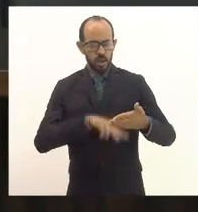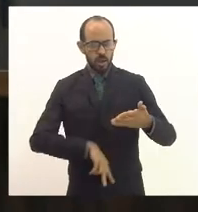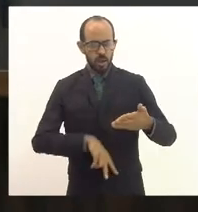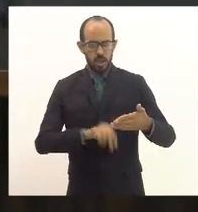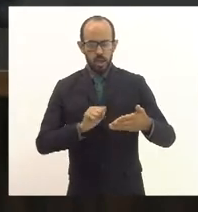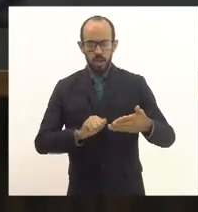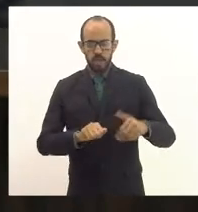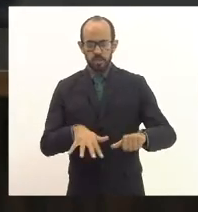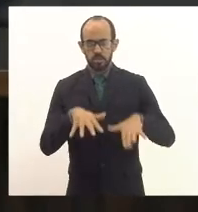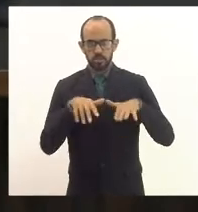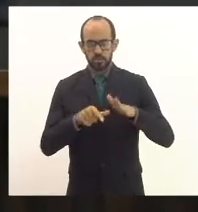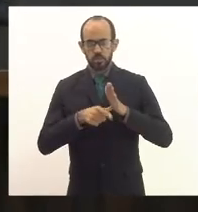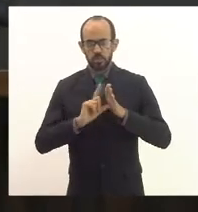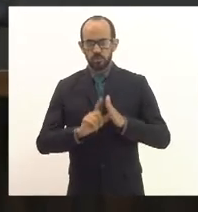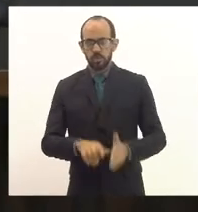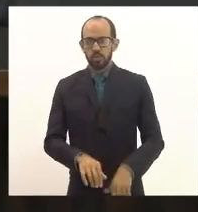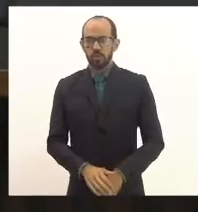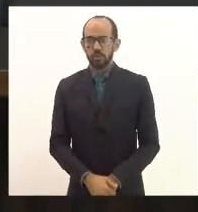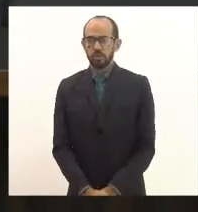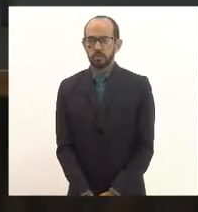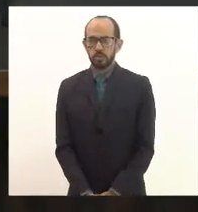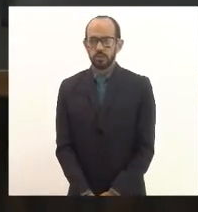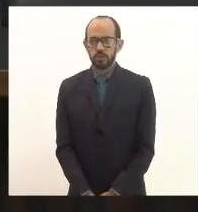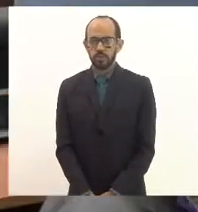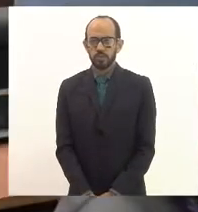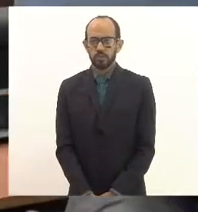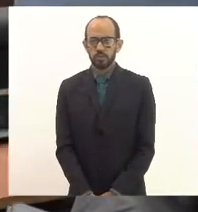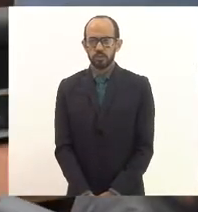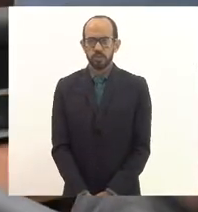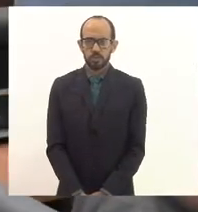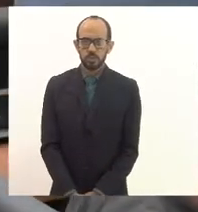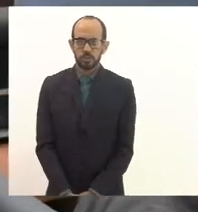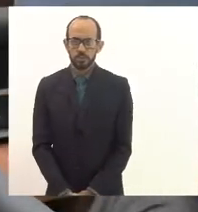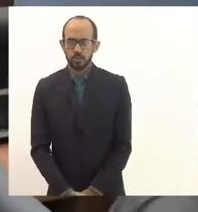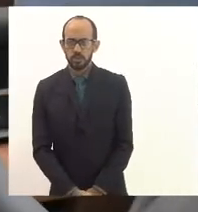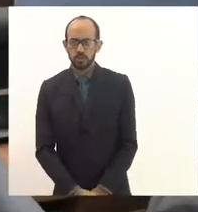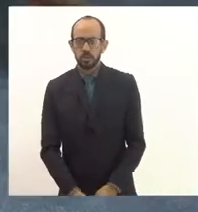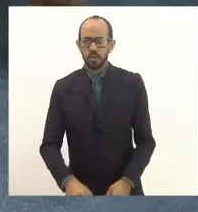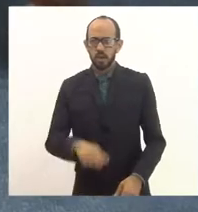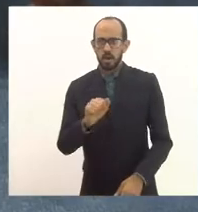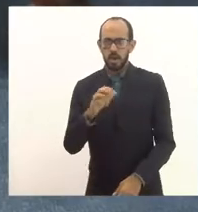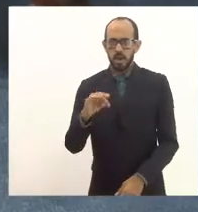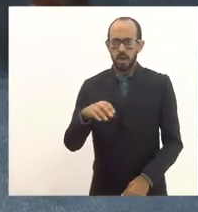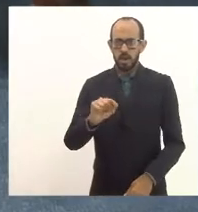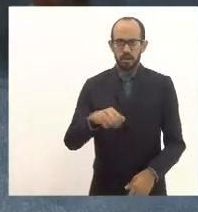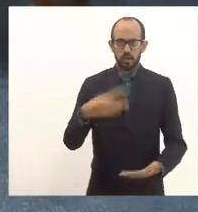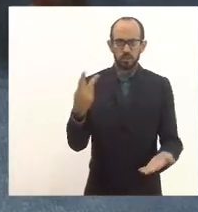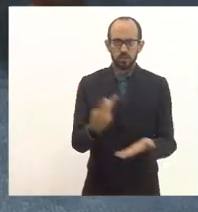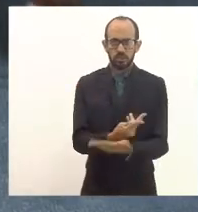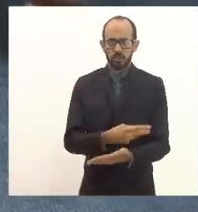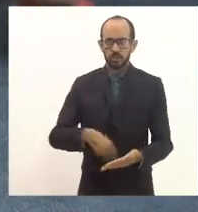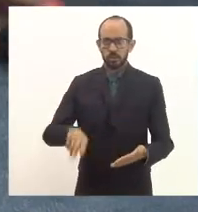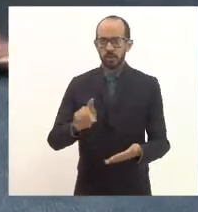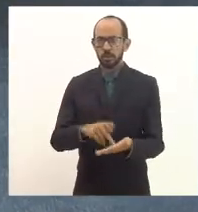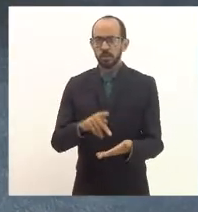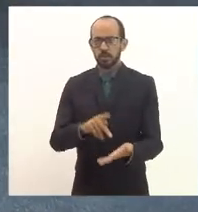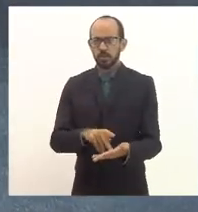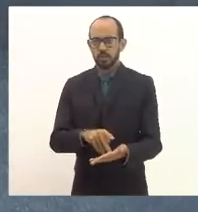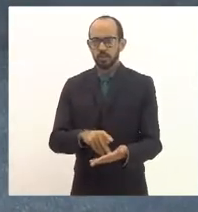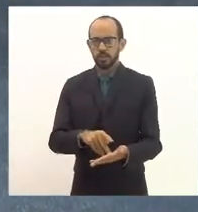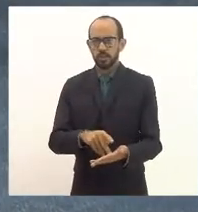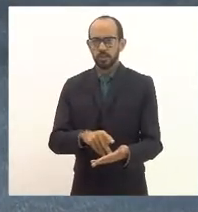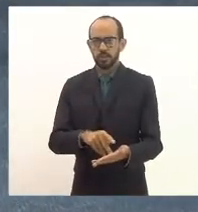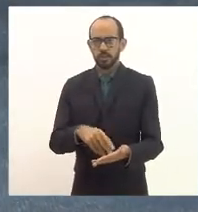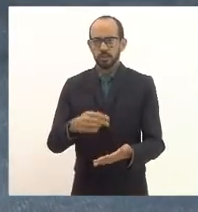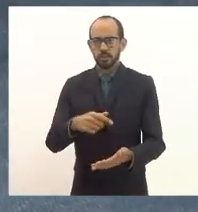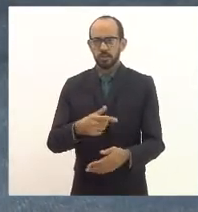da sessão anterior. A ata reflete com exatidão o ocorrido na 63ª